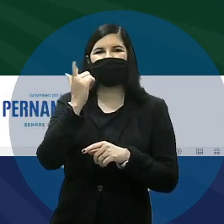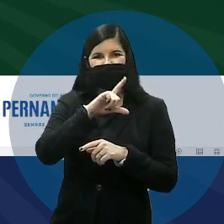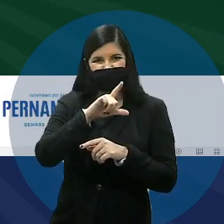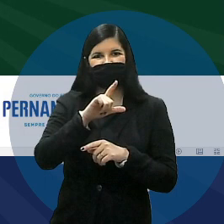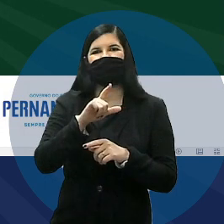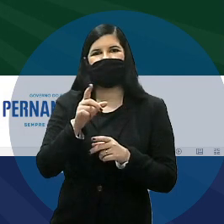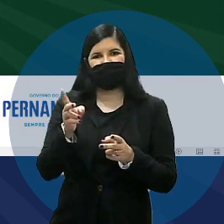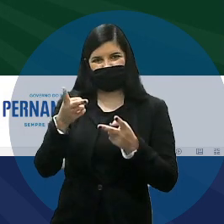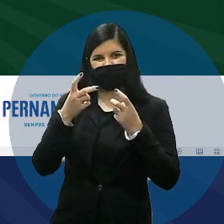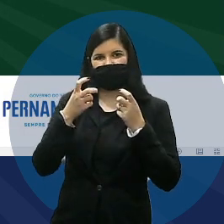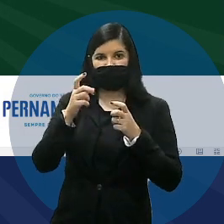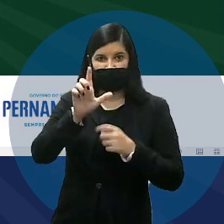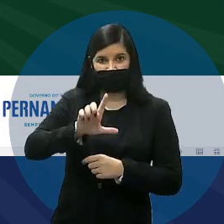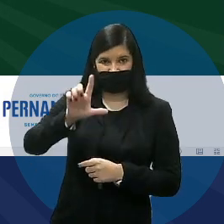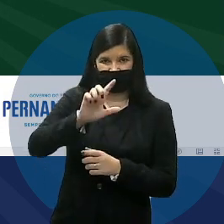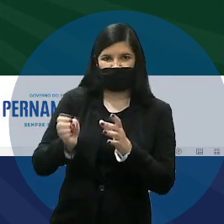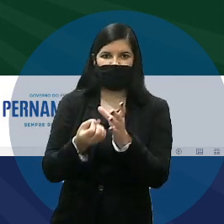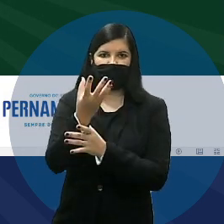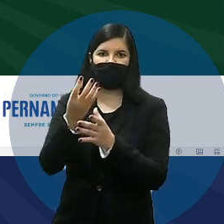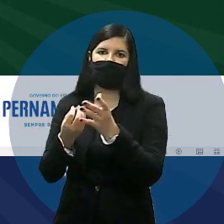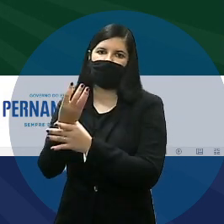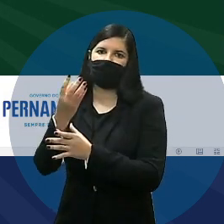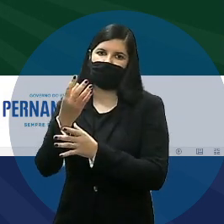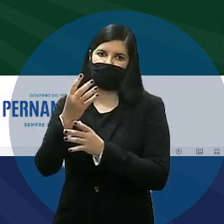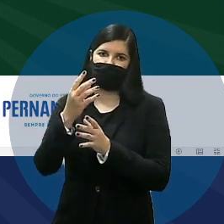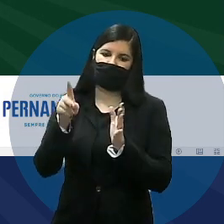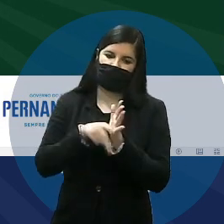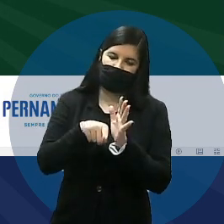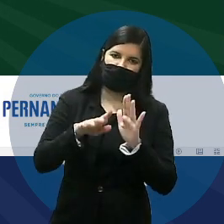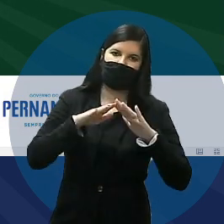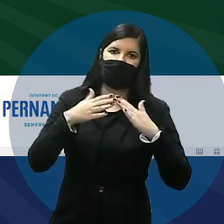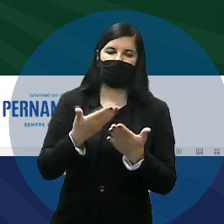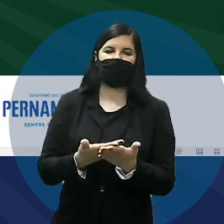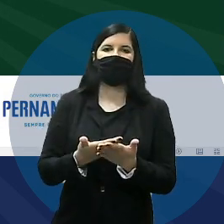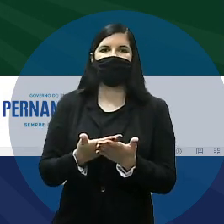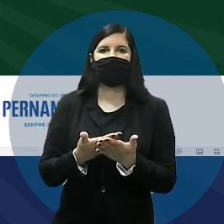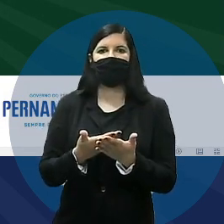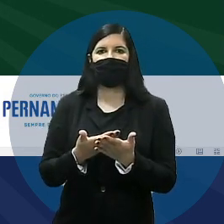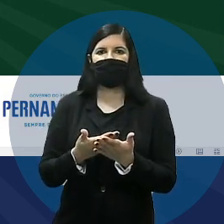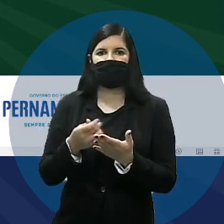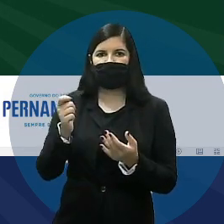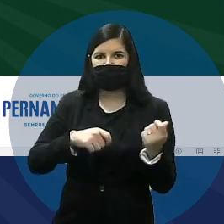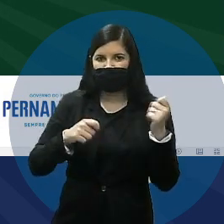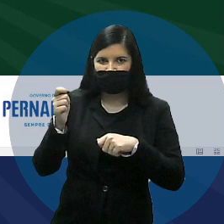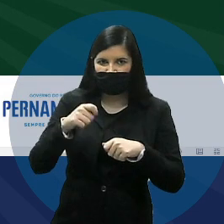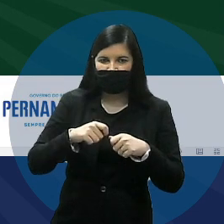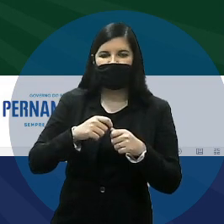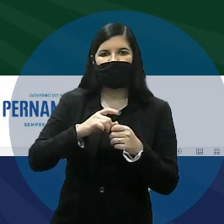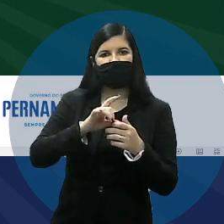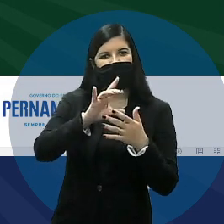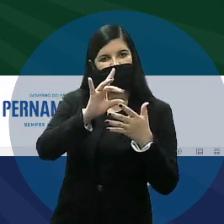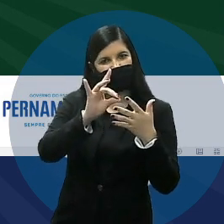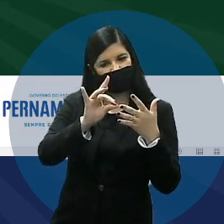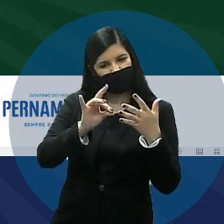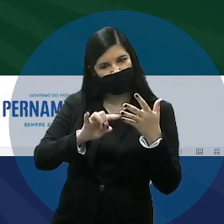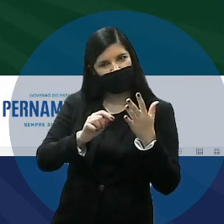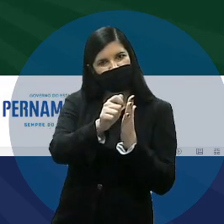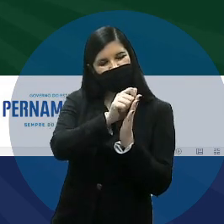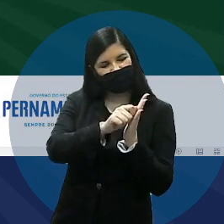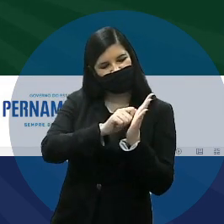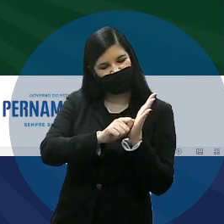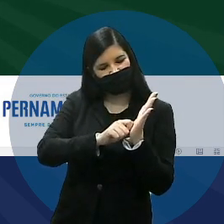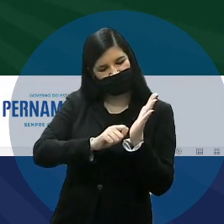literária autoral dentro da escola, ou seja, potencialização de escritores dentro da escola,